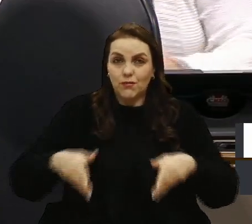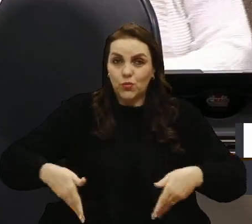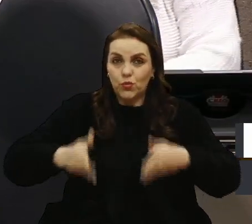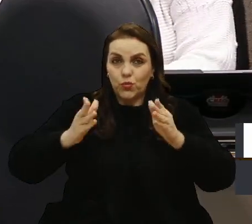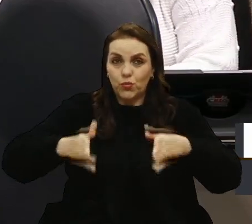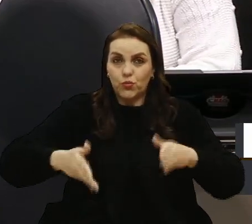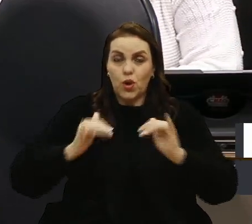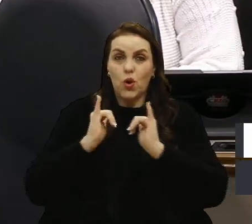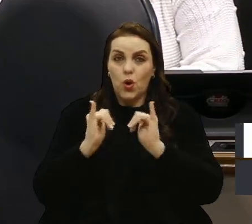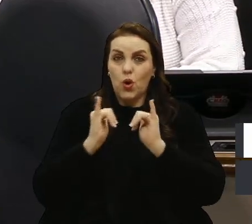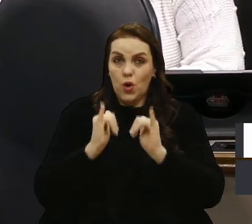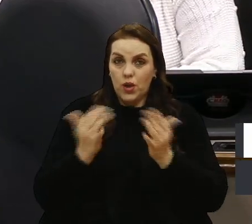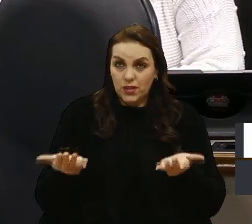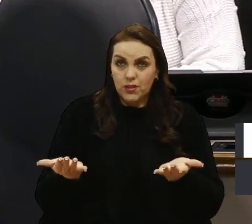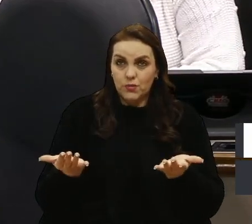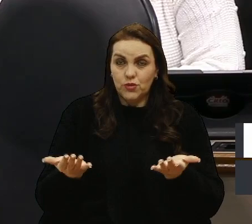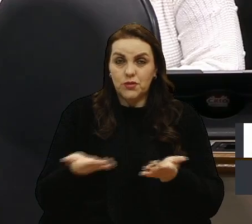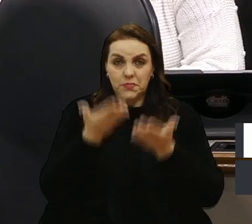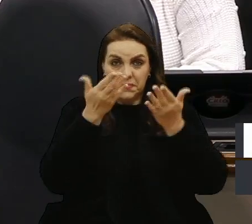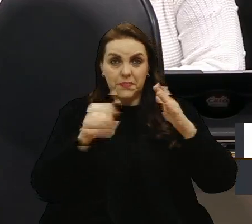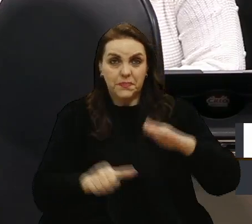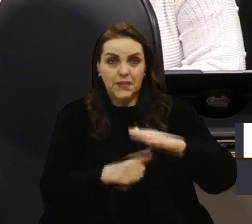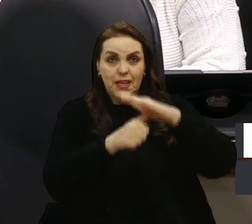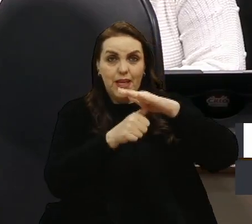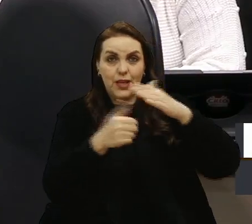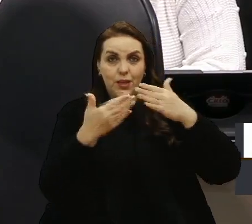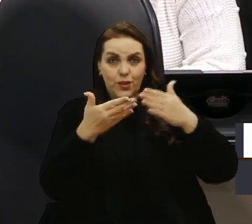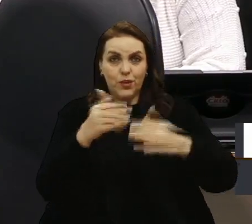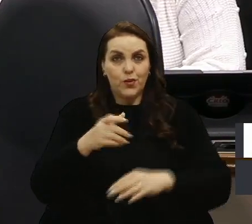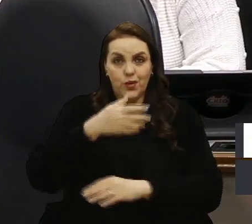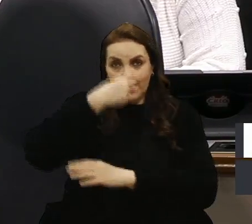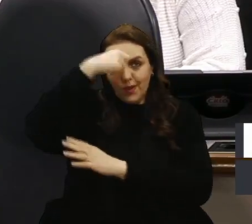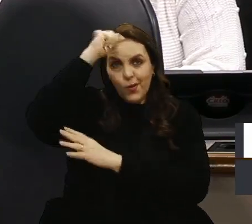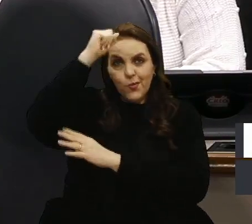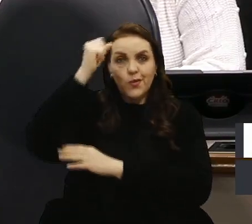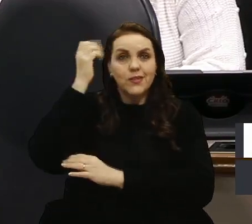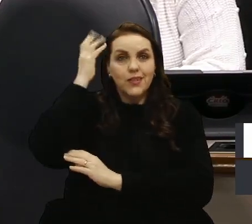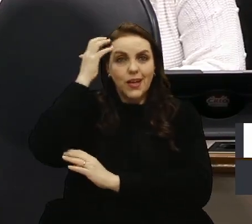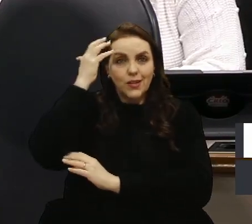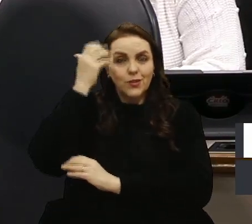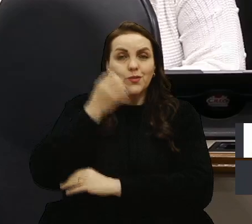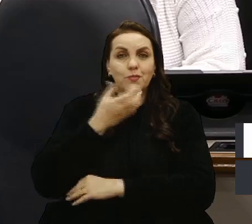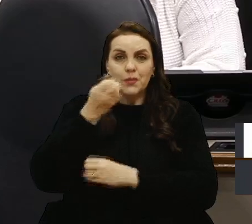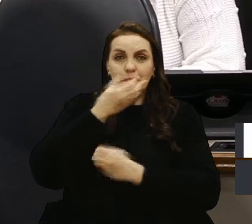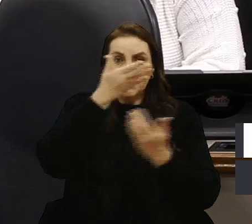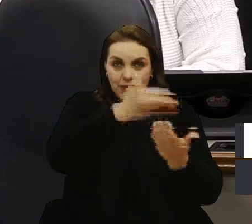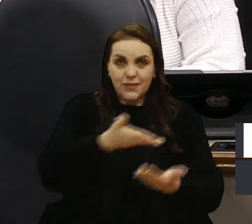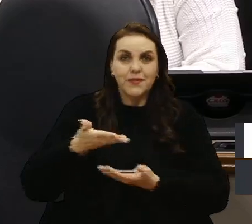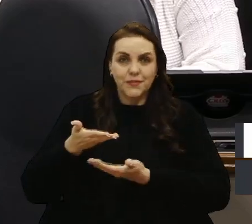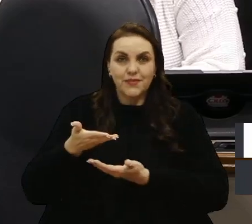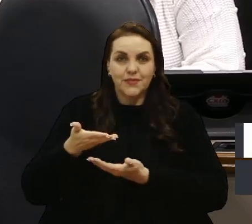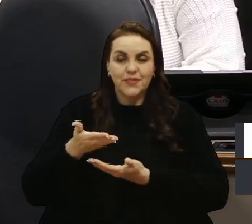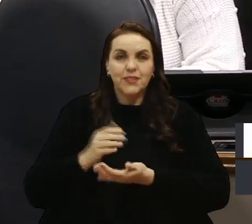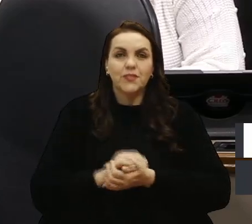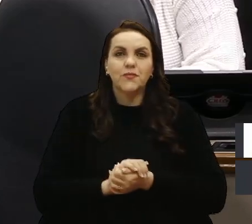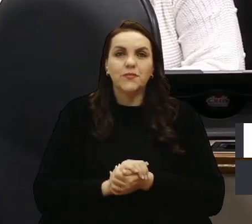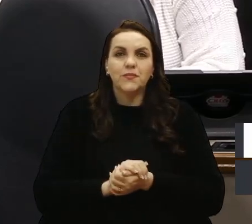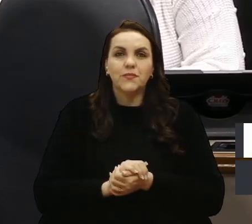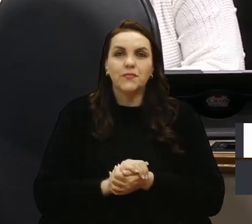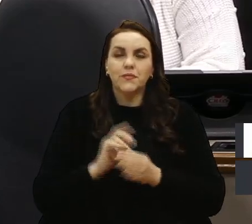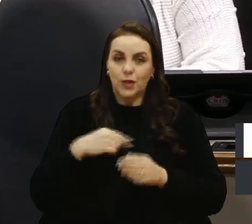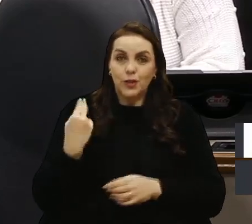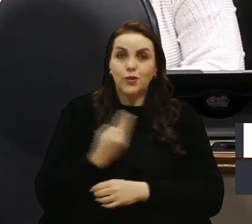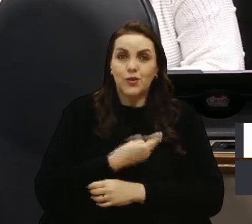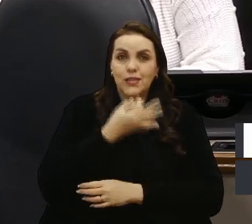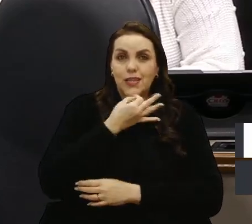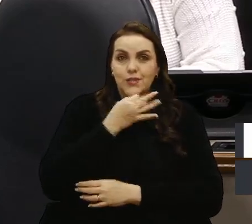ônibus, senhor magnífico reitor da nossa Universidade de Caxias do Sul, Asdrubal Falavinha, inclusive seja muito bem-vindo, na nossa Caxias